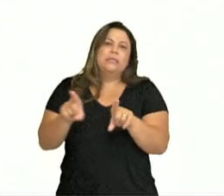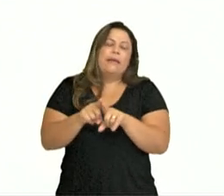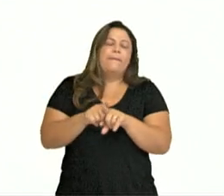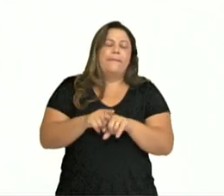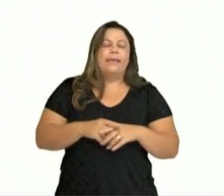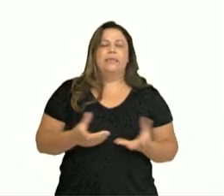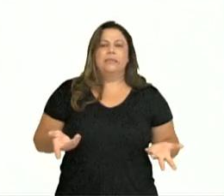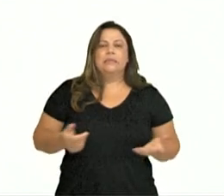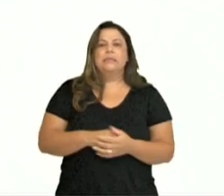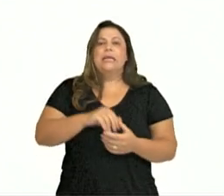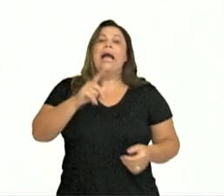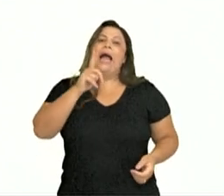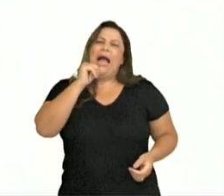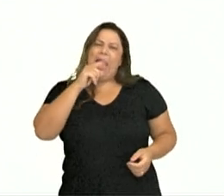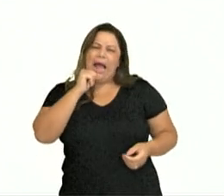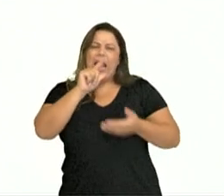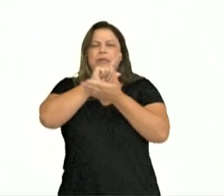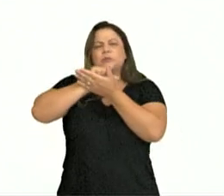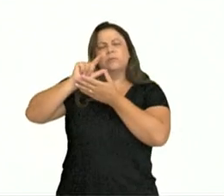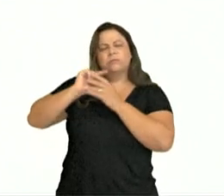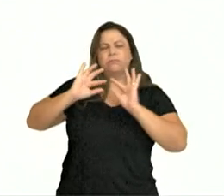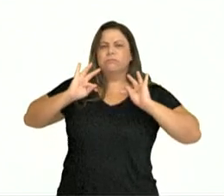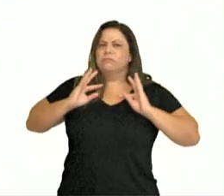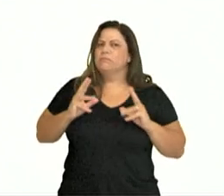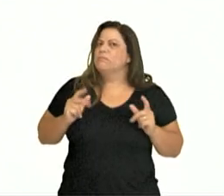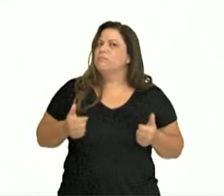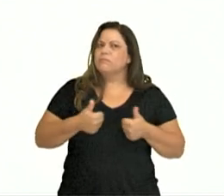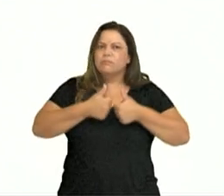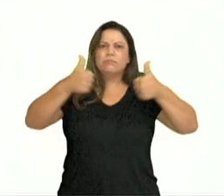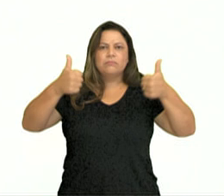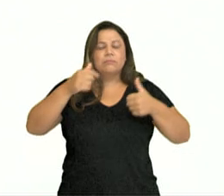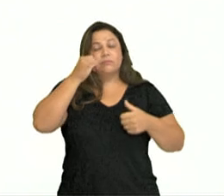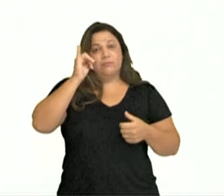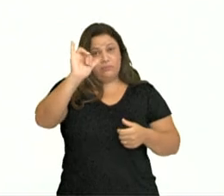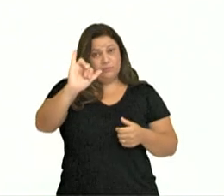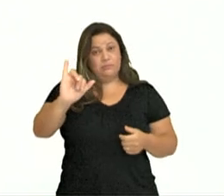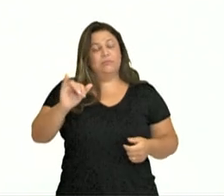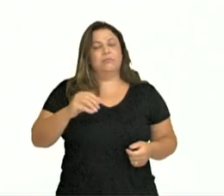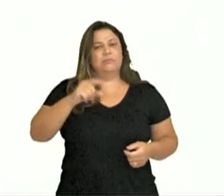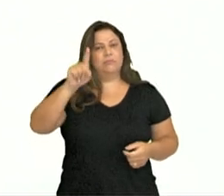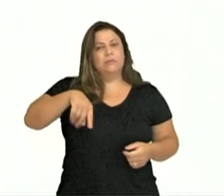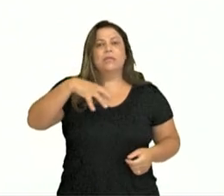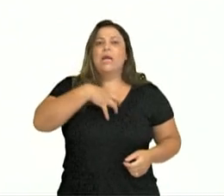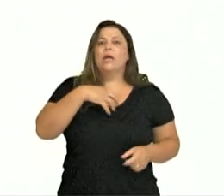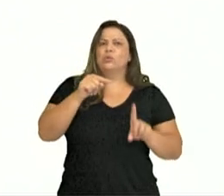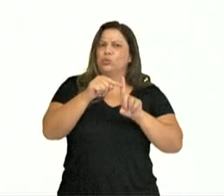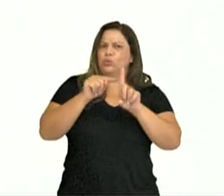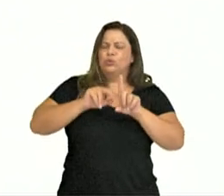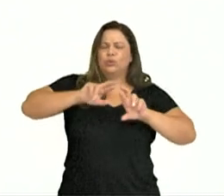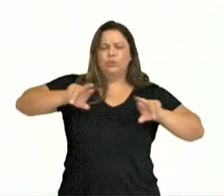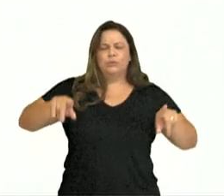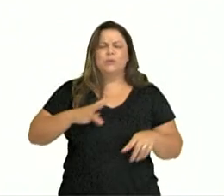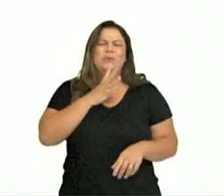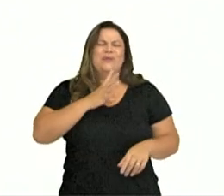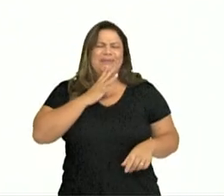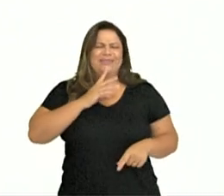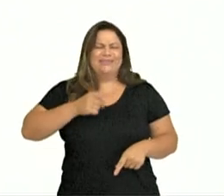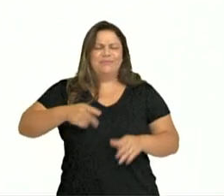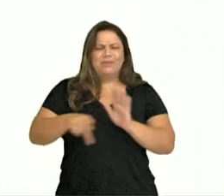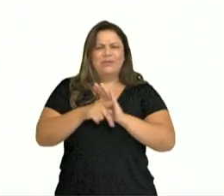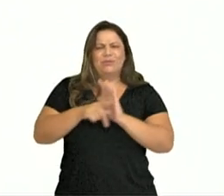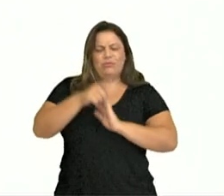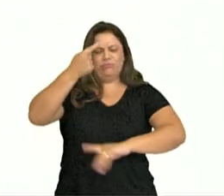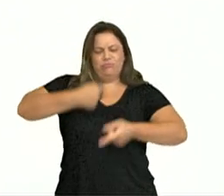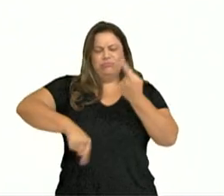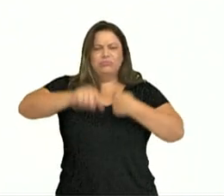contaminada. Então, a gente precisa evitar essas situações para que não seja contaminado. Conhecimento do próprio corpo, quando falamos sobre